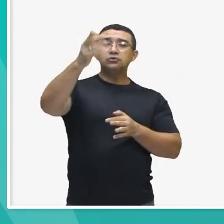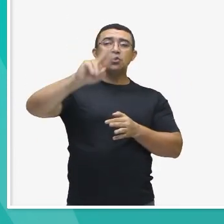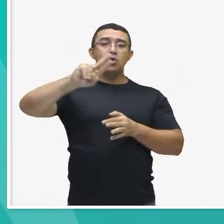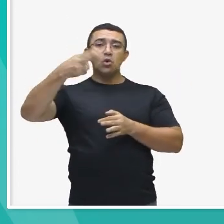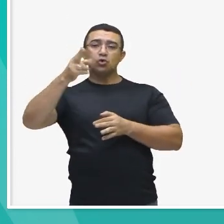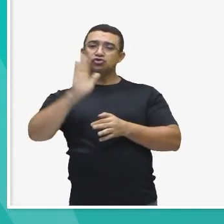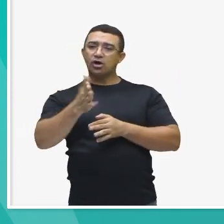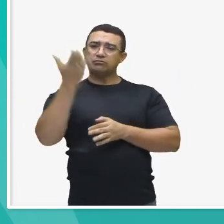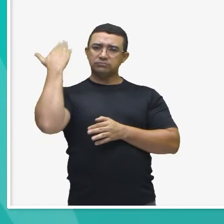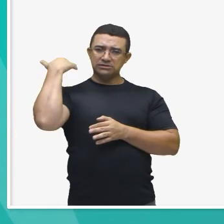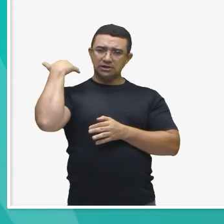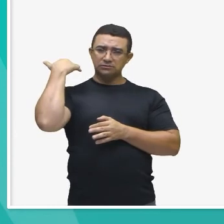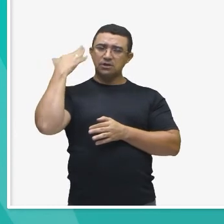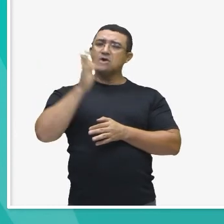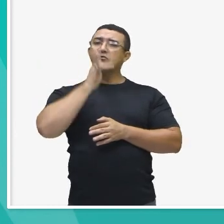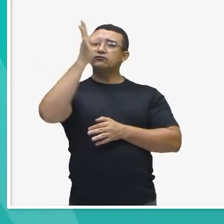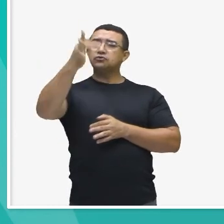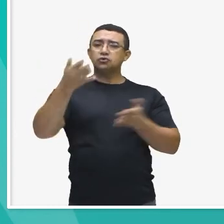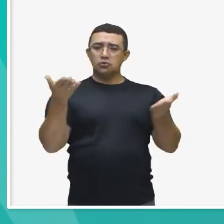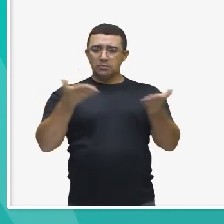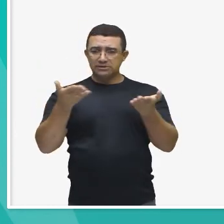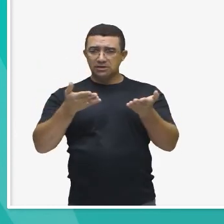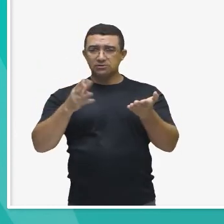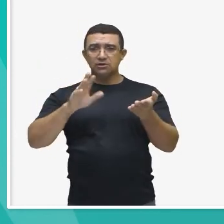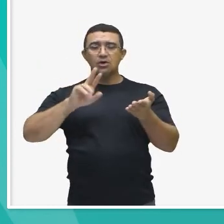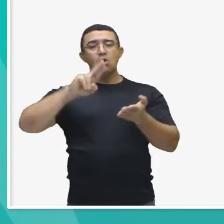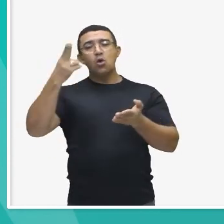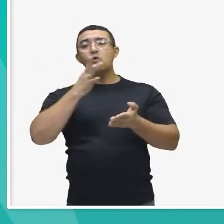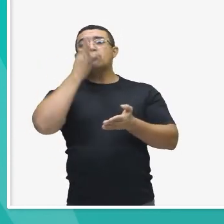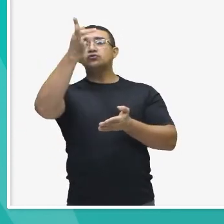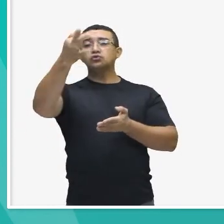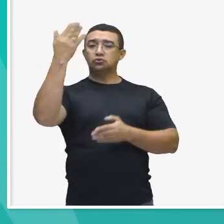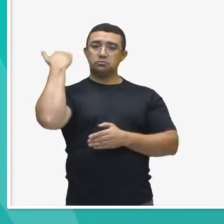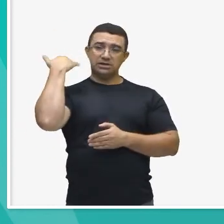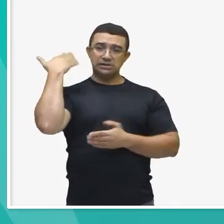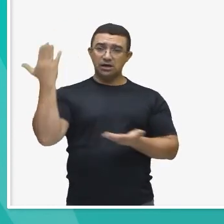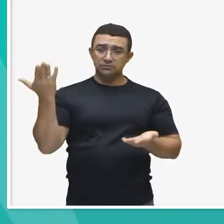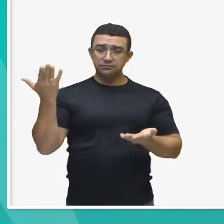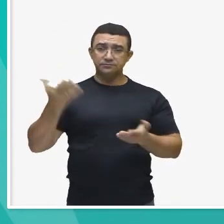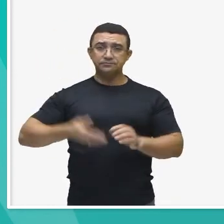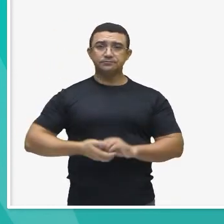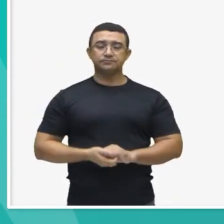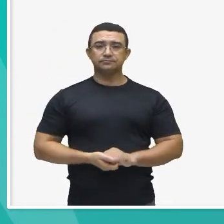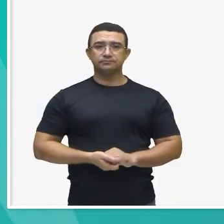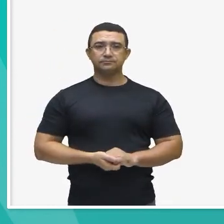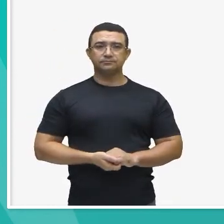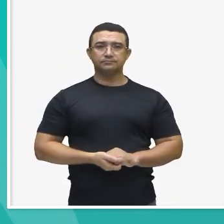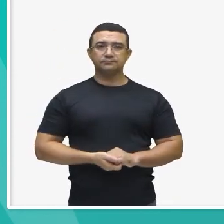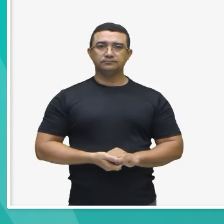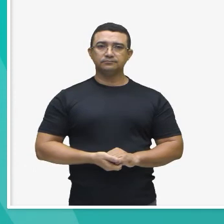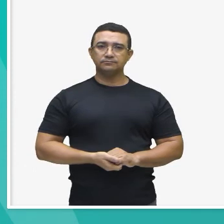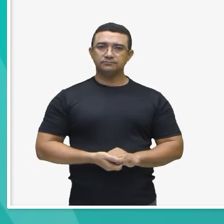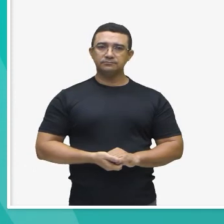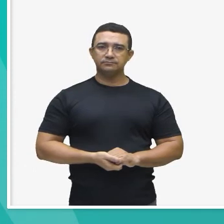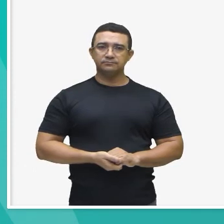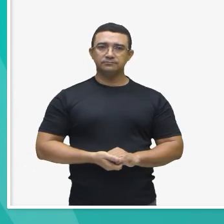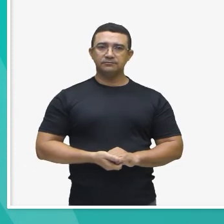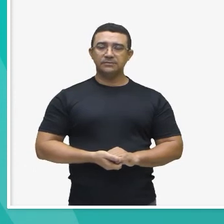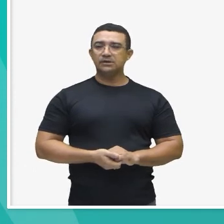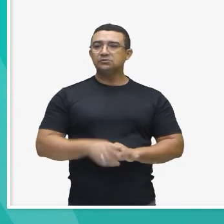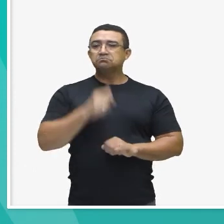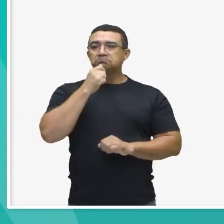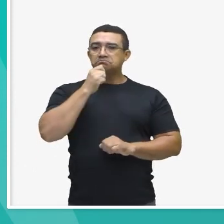gente, no futuro do presente ou no futuro do pretérito, tá certo? Então, realizar-se ainda